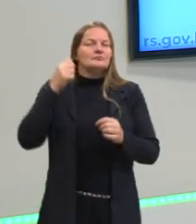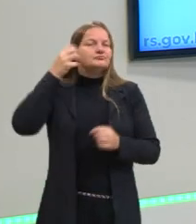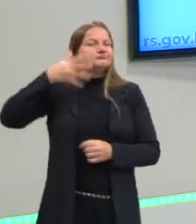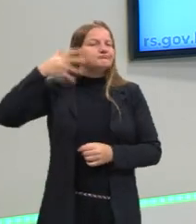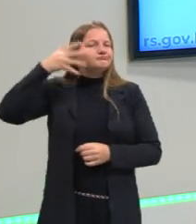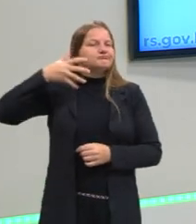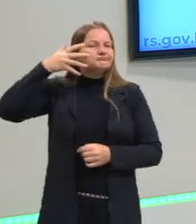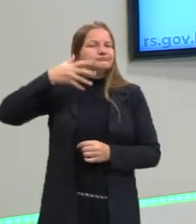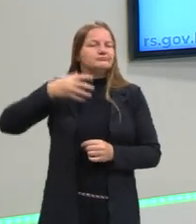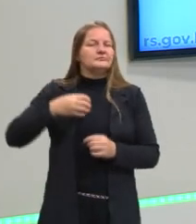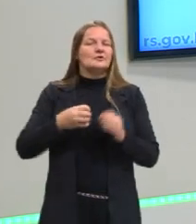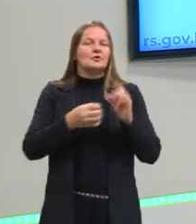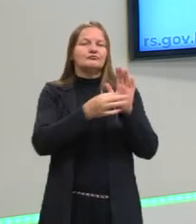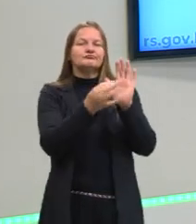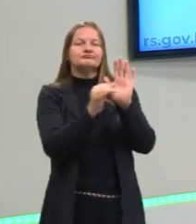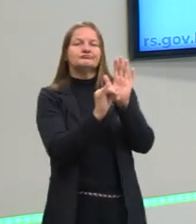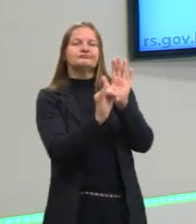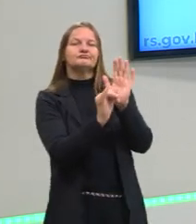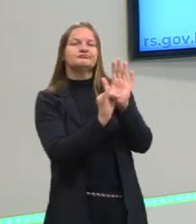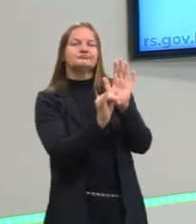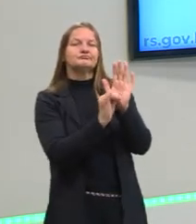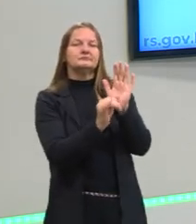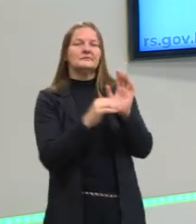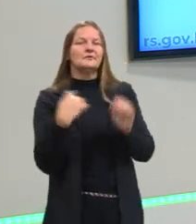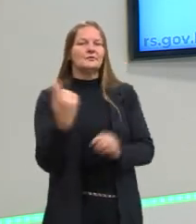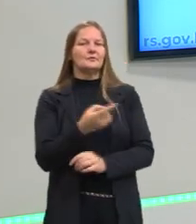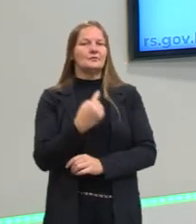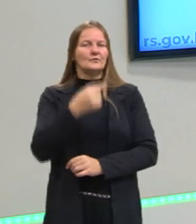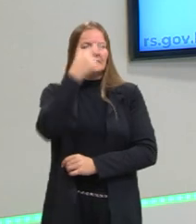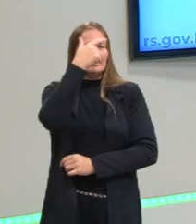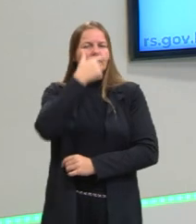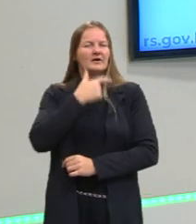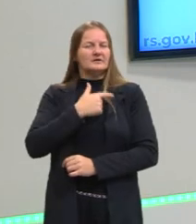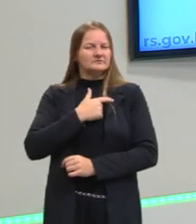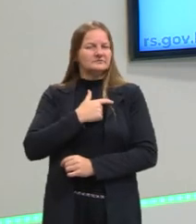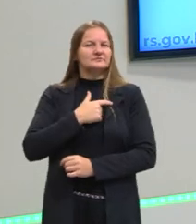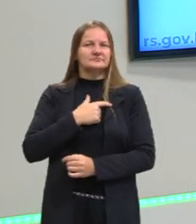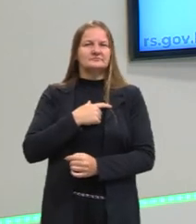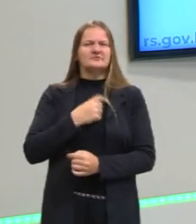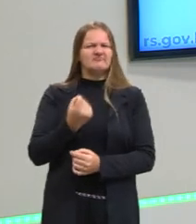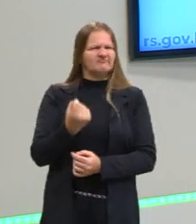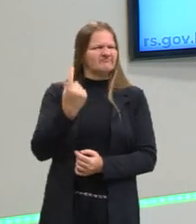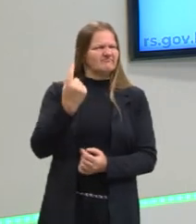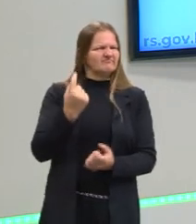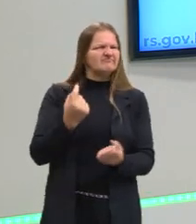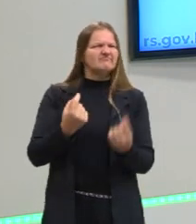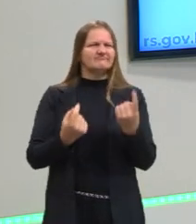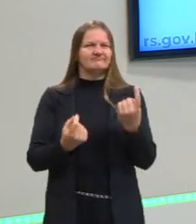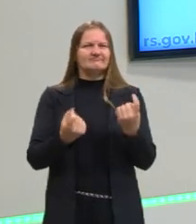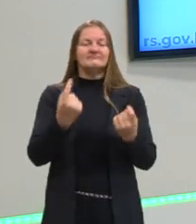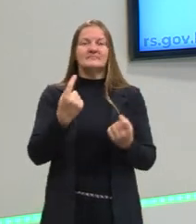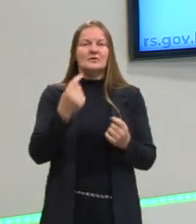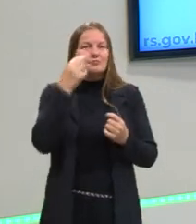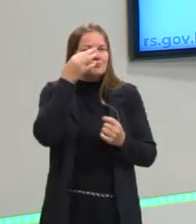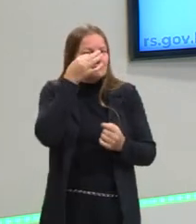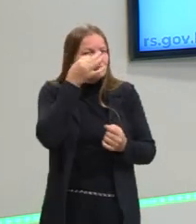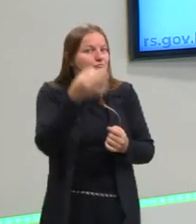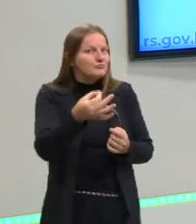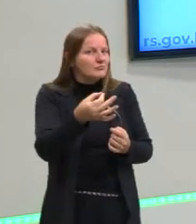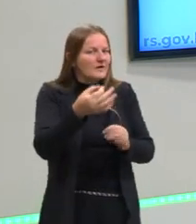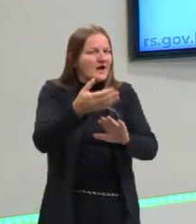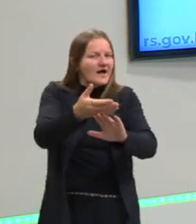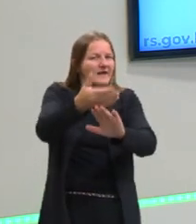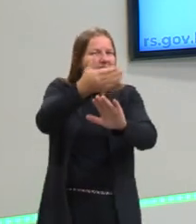discursos algumas narrativas que a gente acha que um pouco estranha Fique atento se